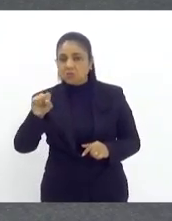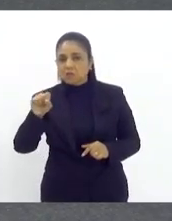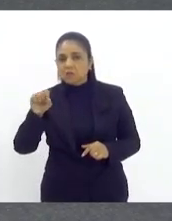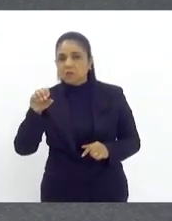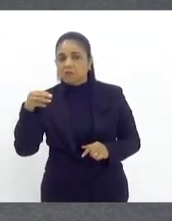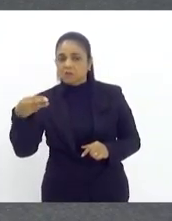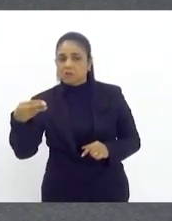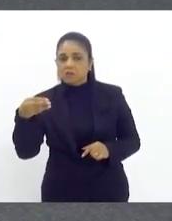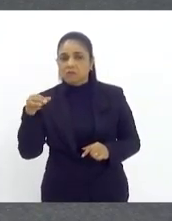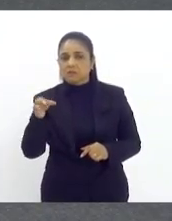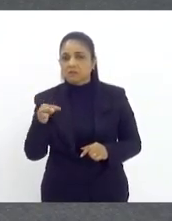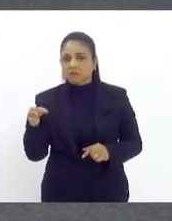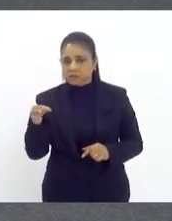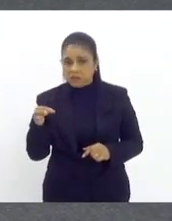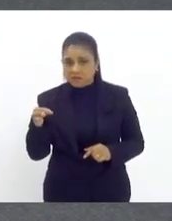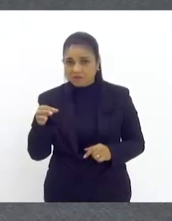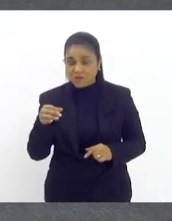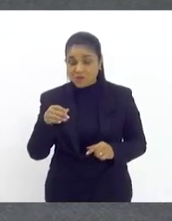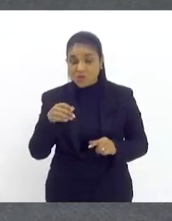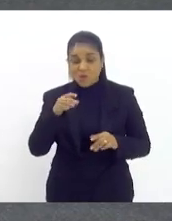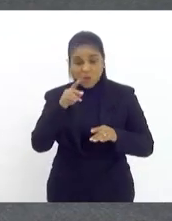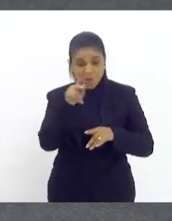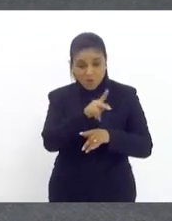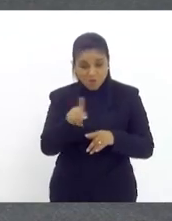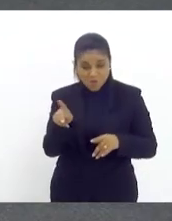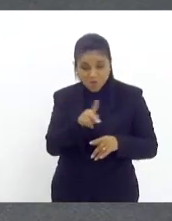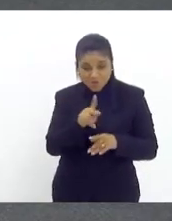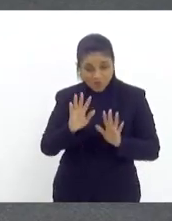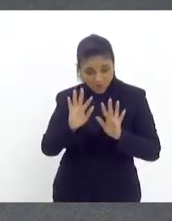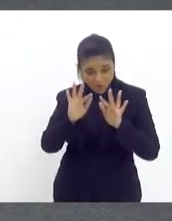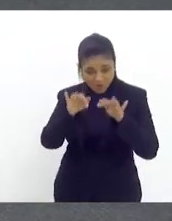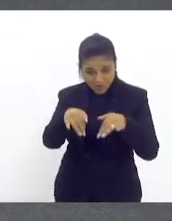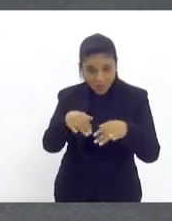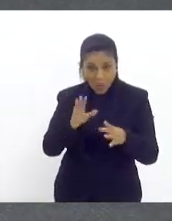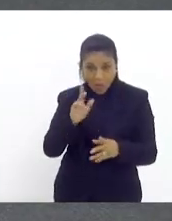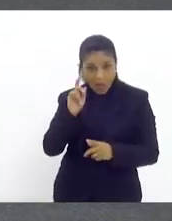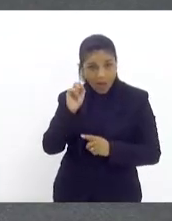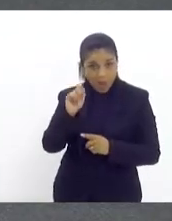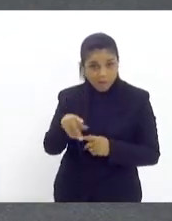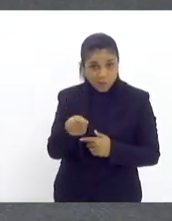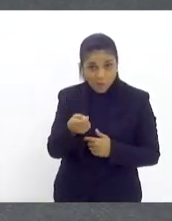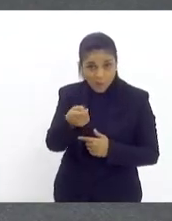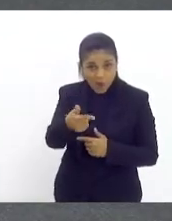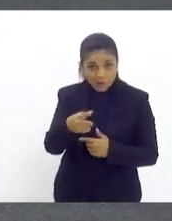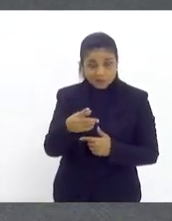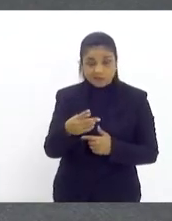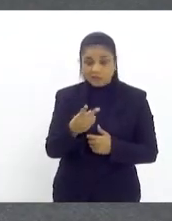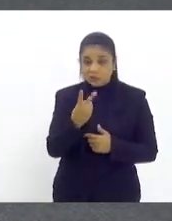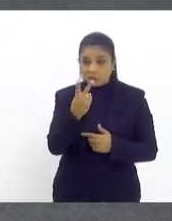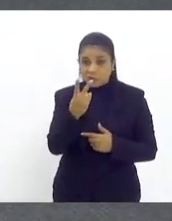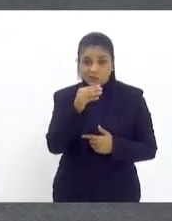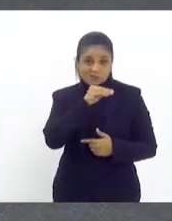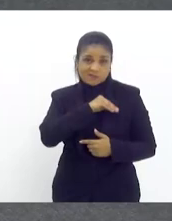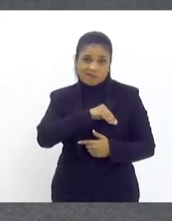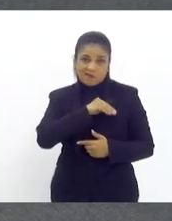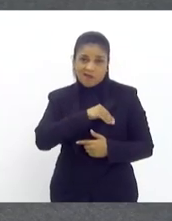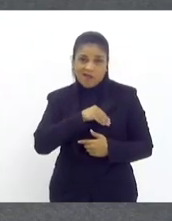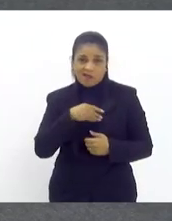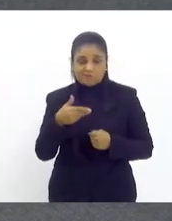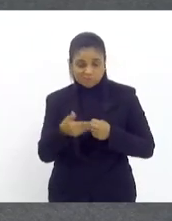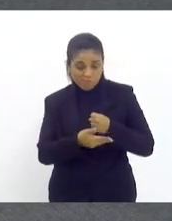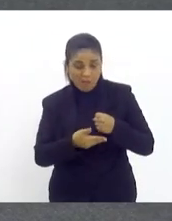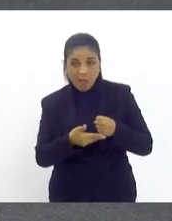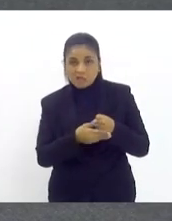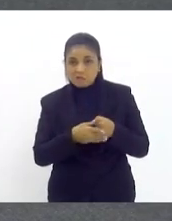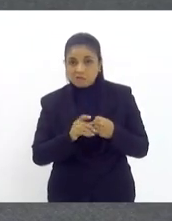ou seja um professor e final de carreira ganha dois salários mínimos né para trabalhar no caso aqui um professor do primeiro